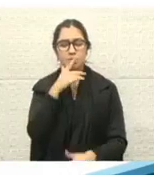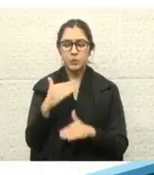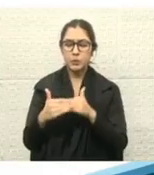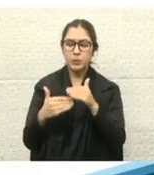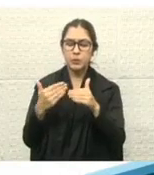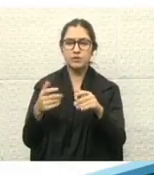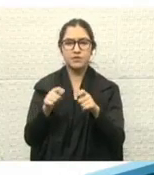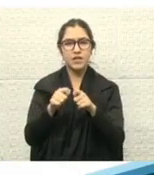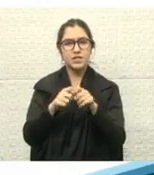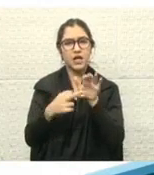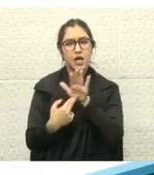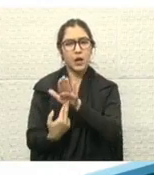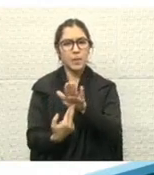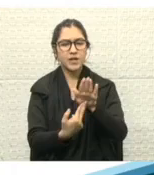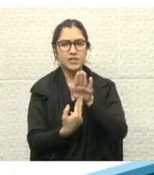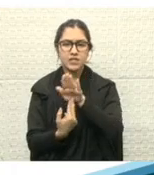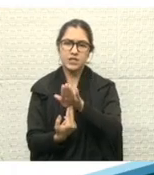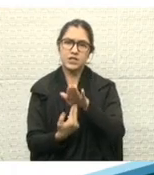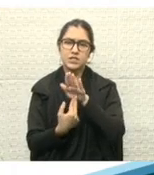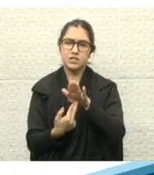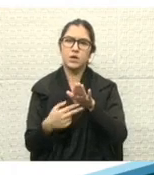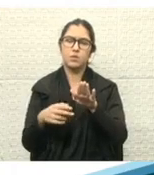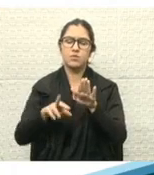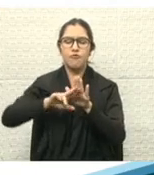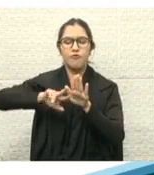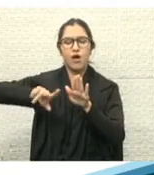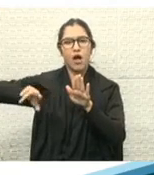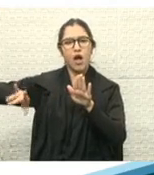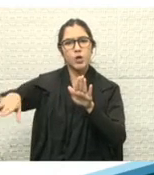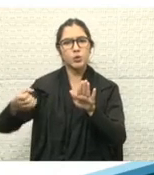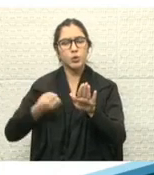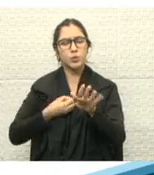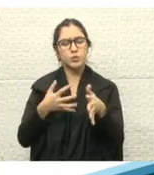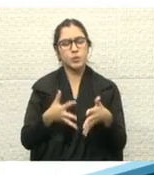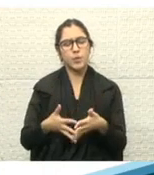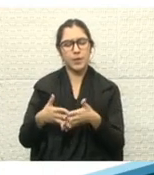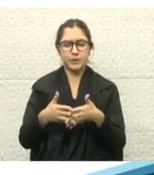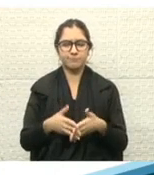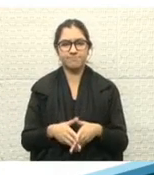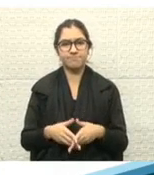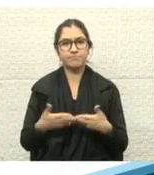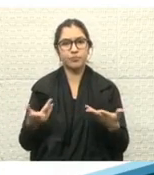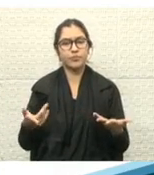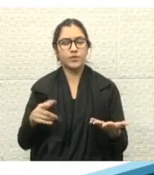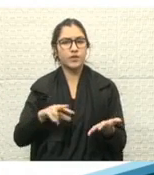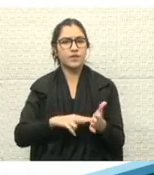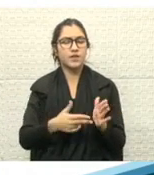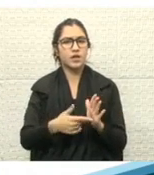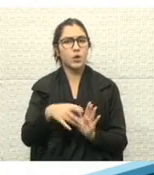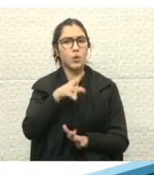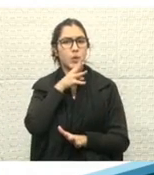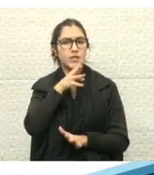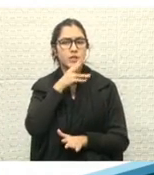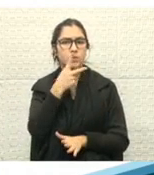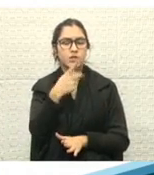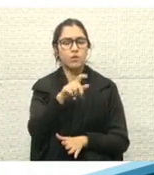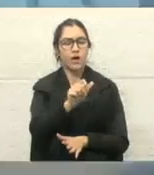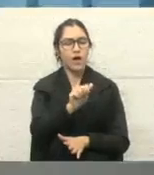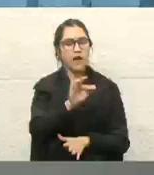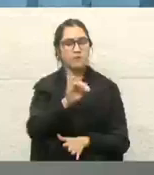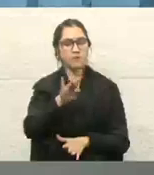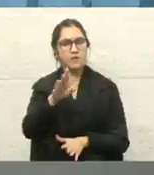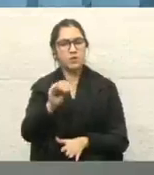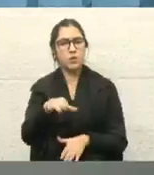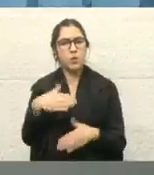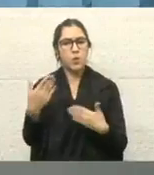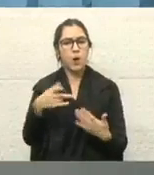construir representações para os mais variados números complexos, desde que seja conhecido o seu afixo,